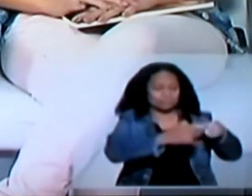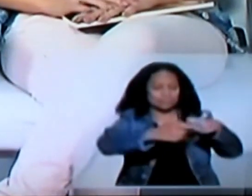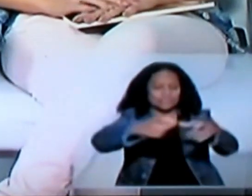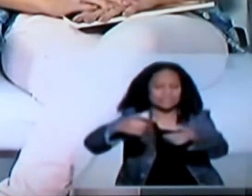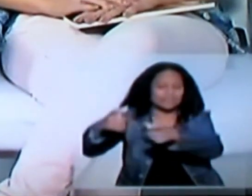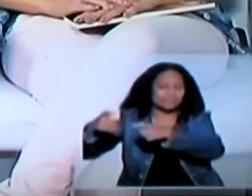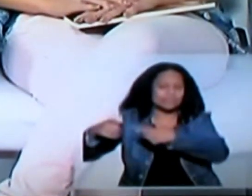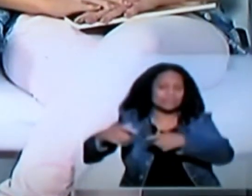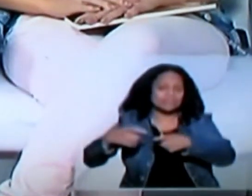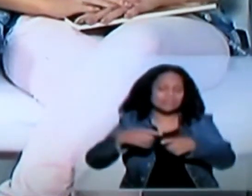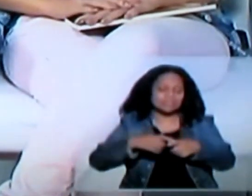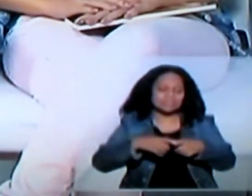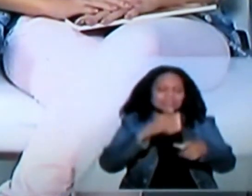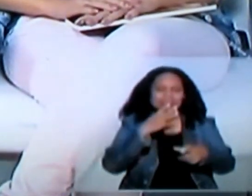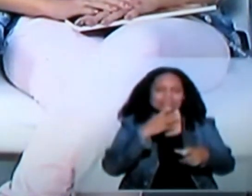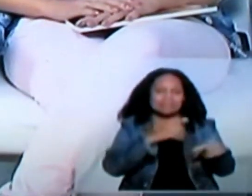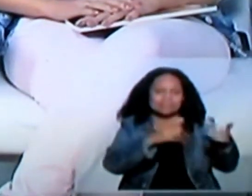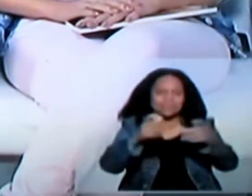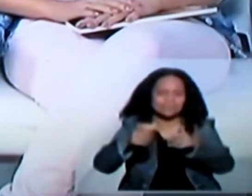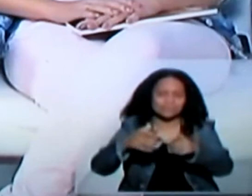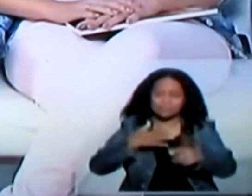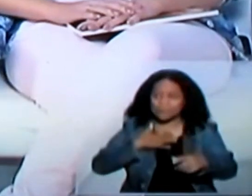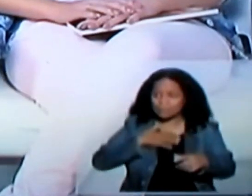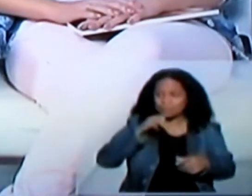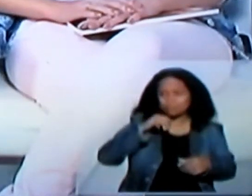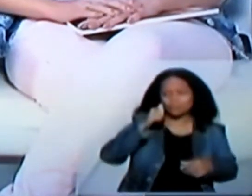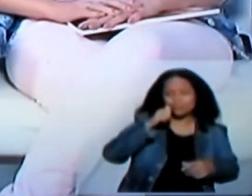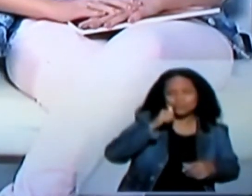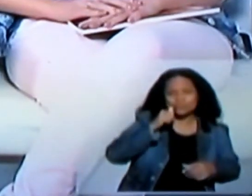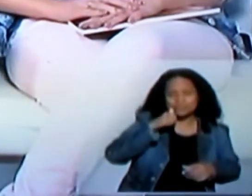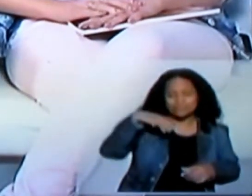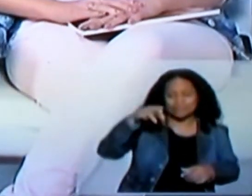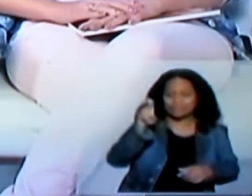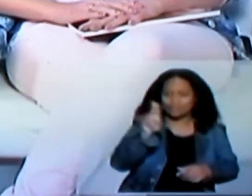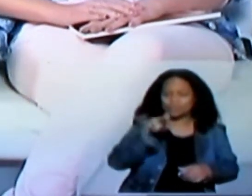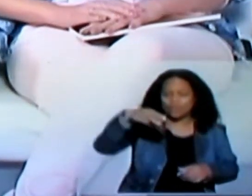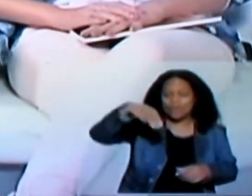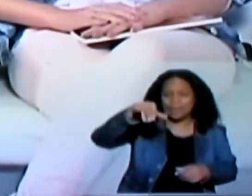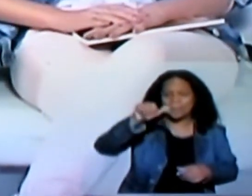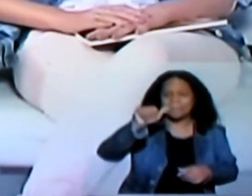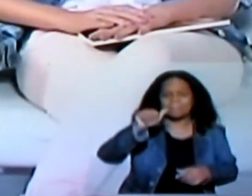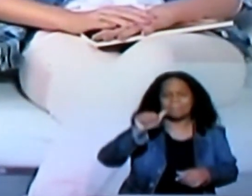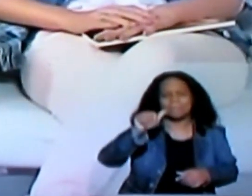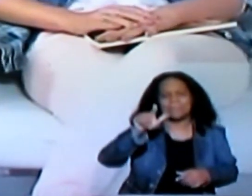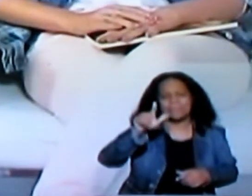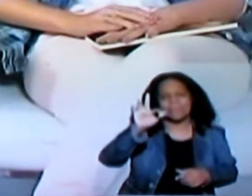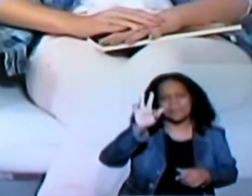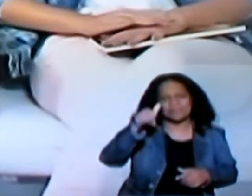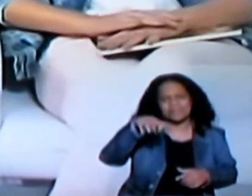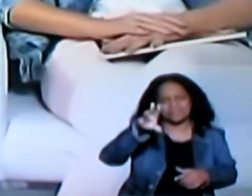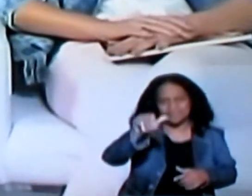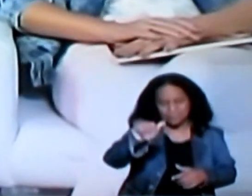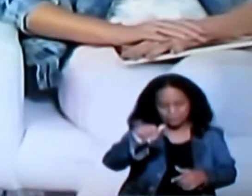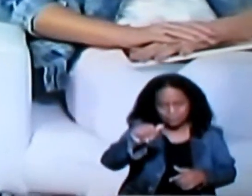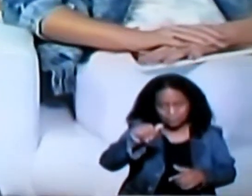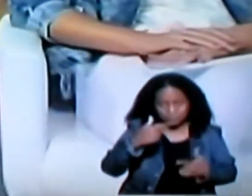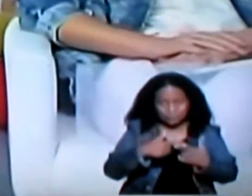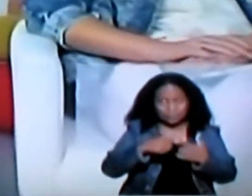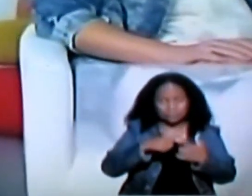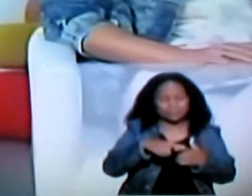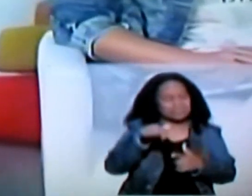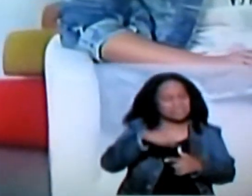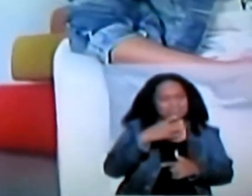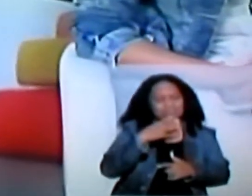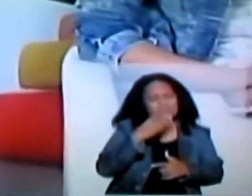e tal, né? Passa em Gramado. Sim. E o meu é uma personagem chamada Mafalda. É um homem que não é muito comum aqui no Brasil, mas é por causa da personagem